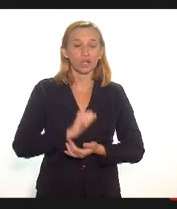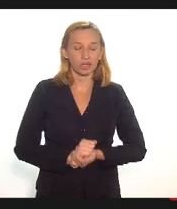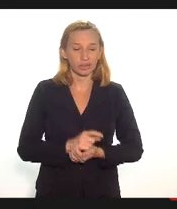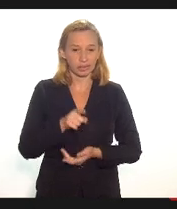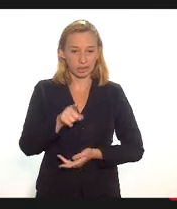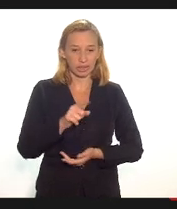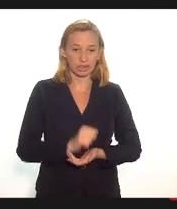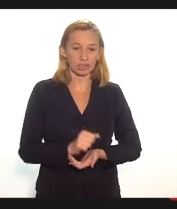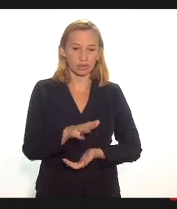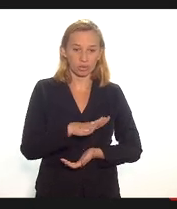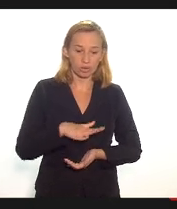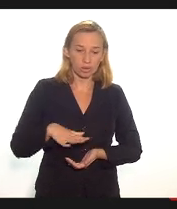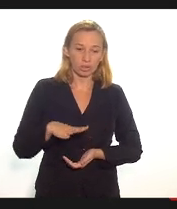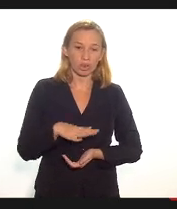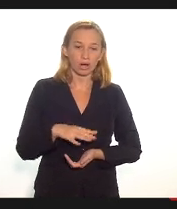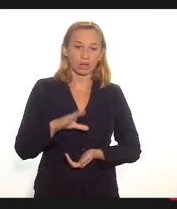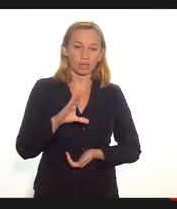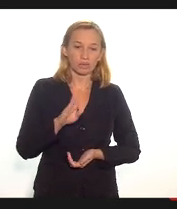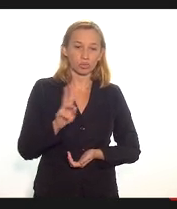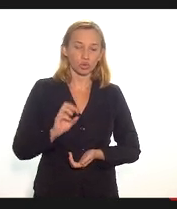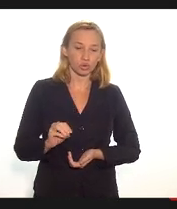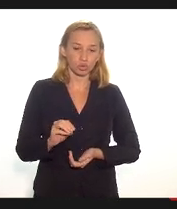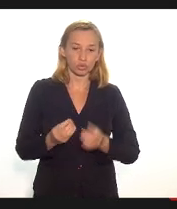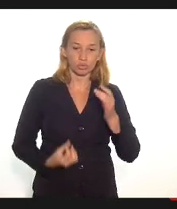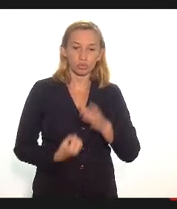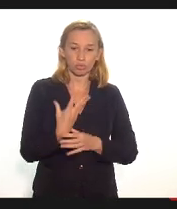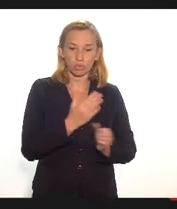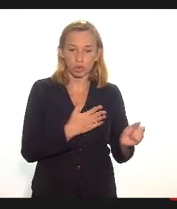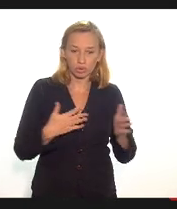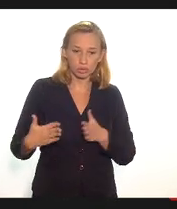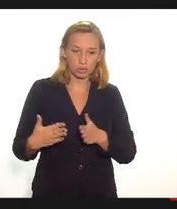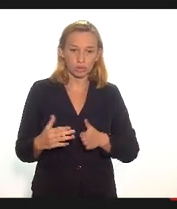aqui, olha. Produção da